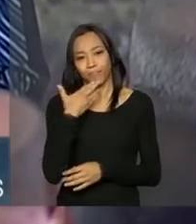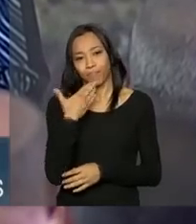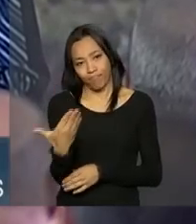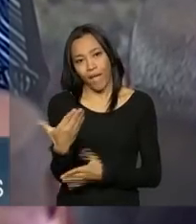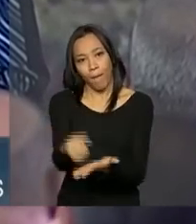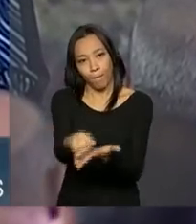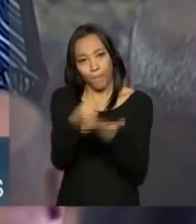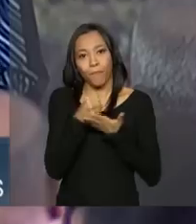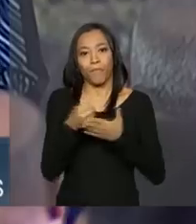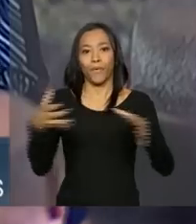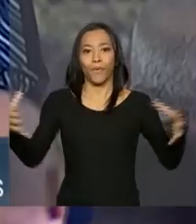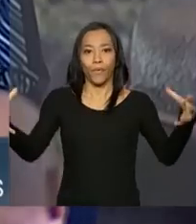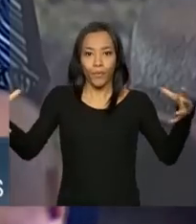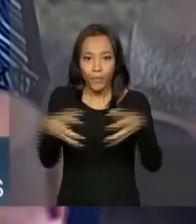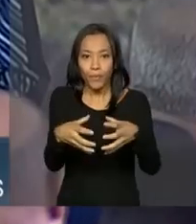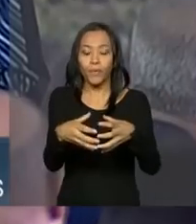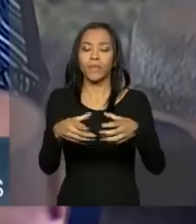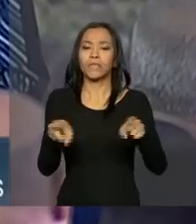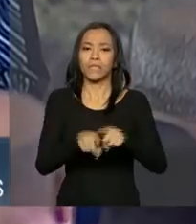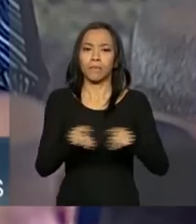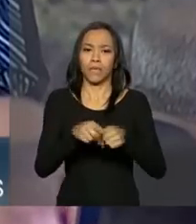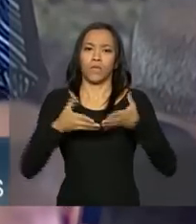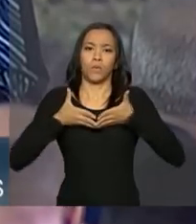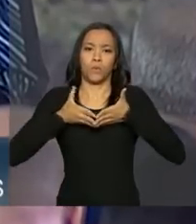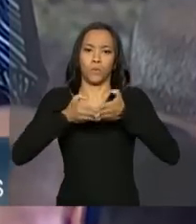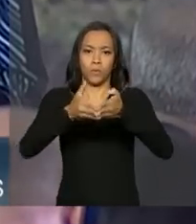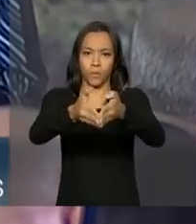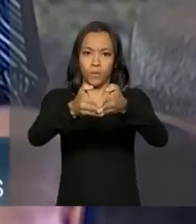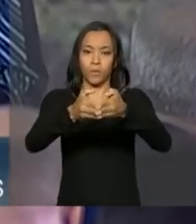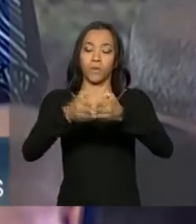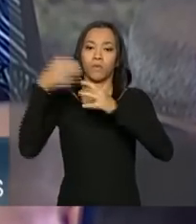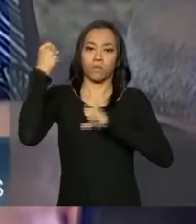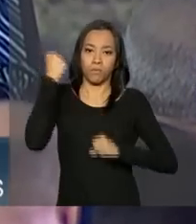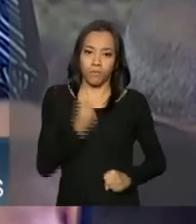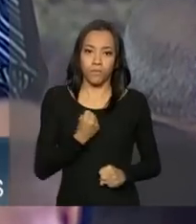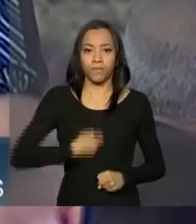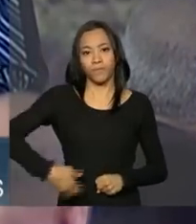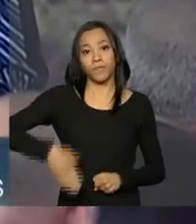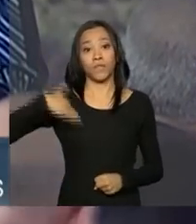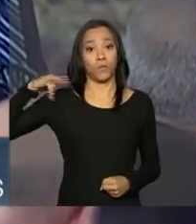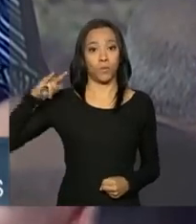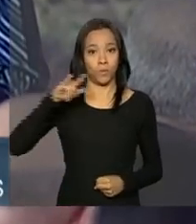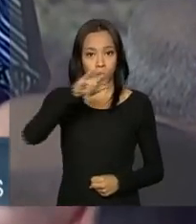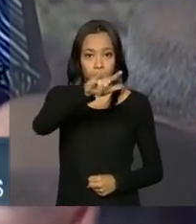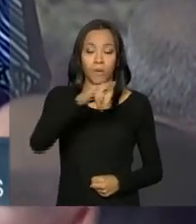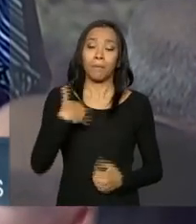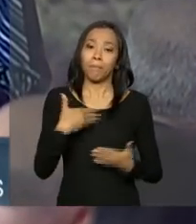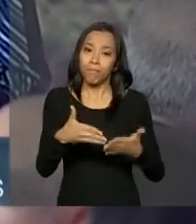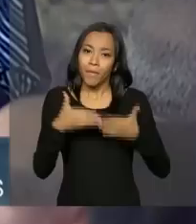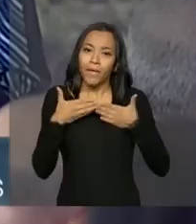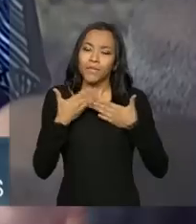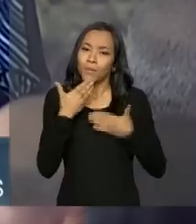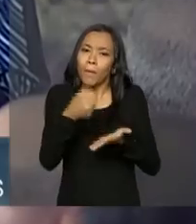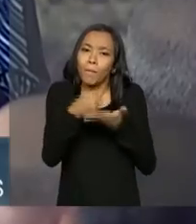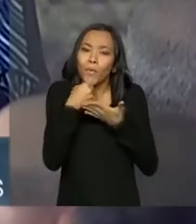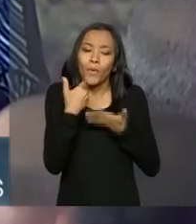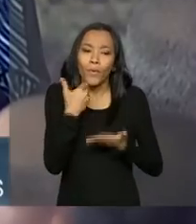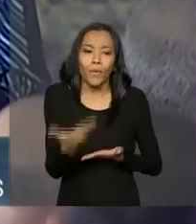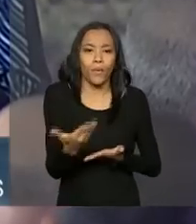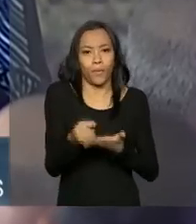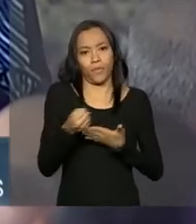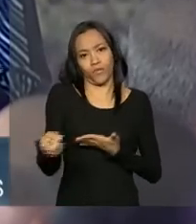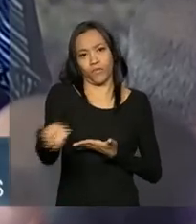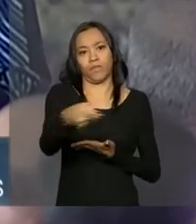os comandos da Marinha, do Exército e da Aeronáutica. Conto com a colaboração dos senhores para